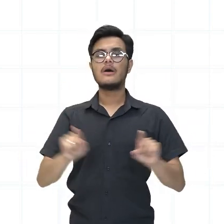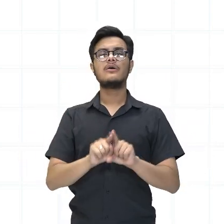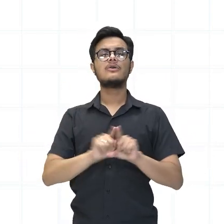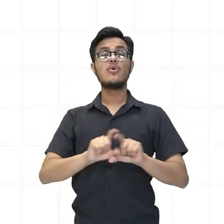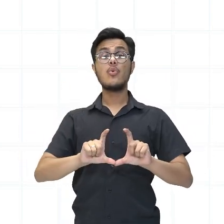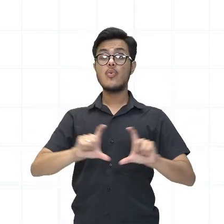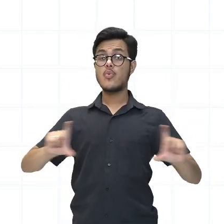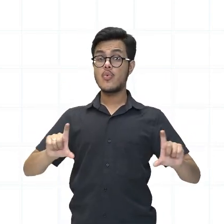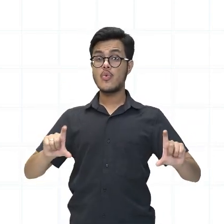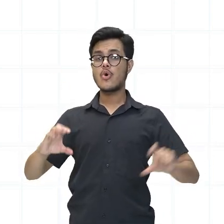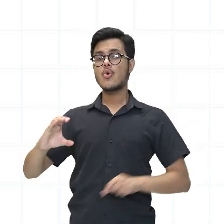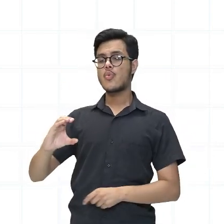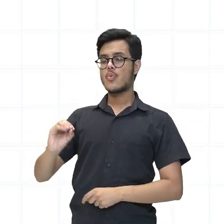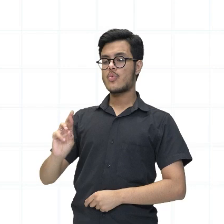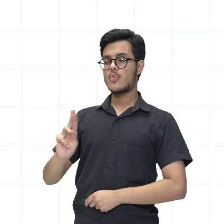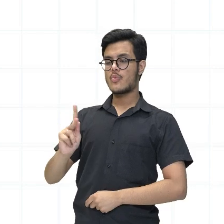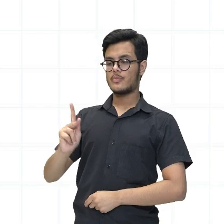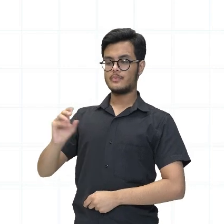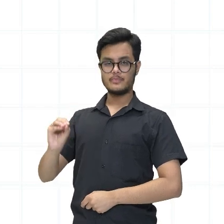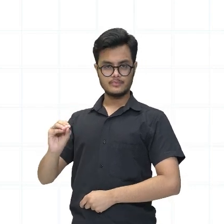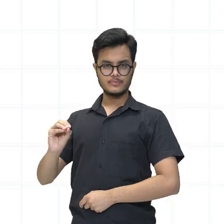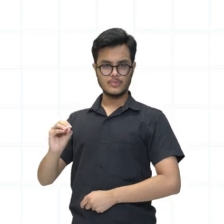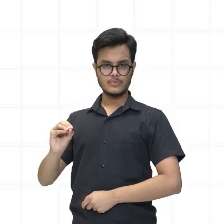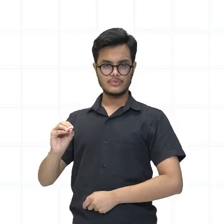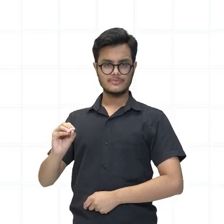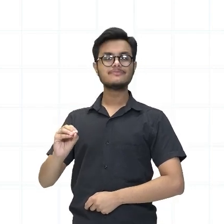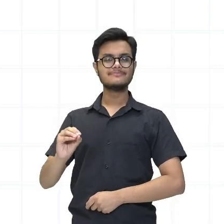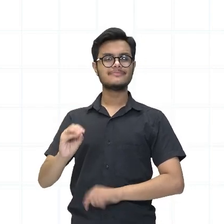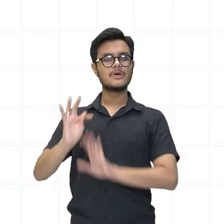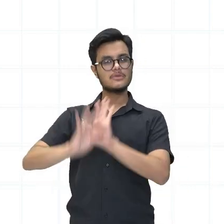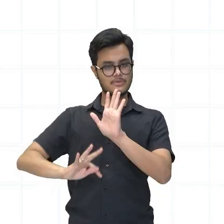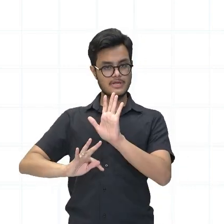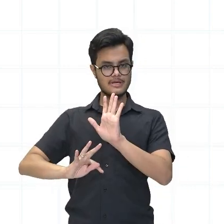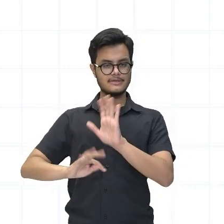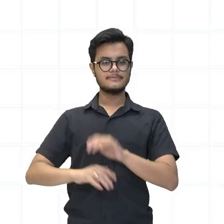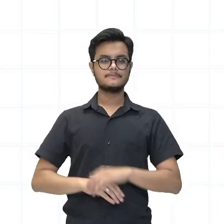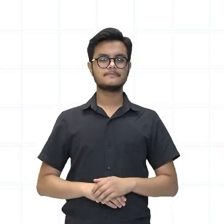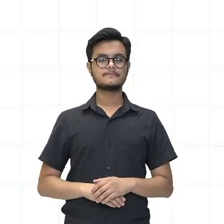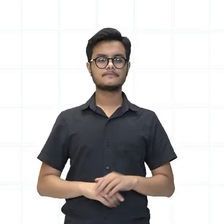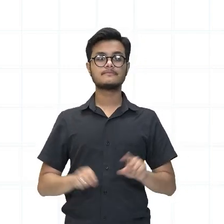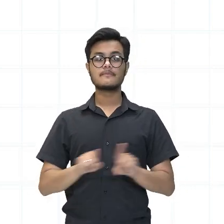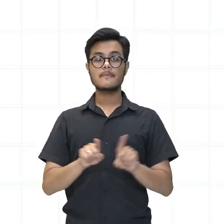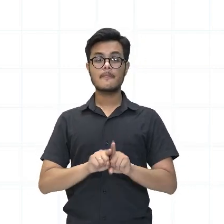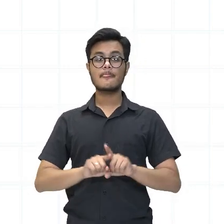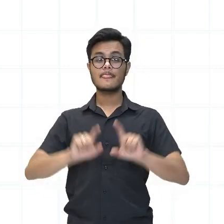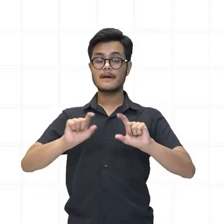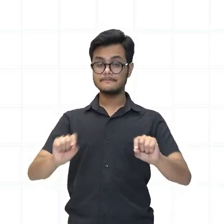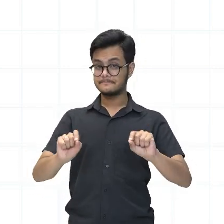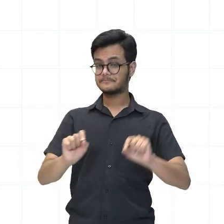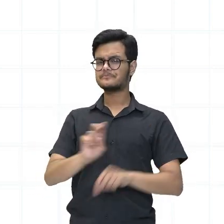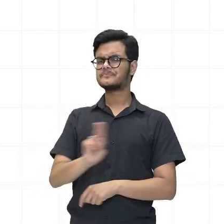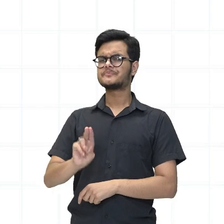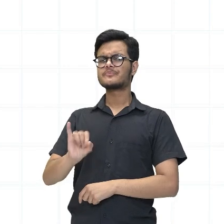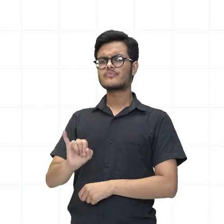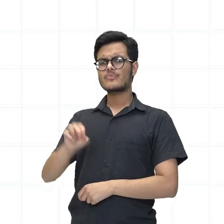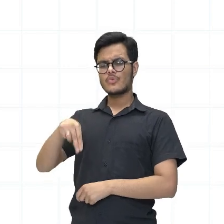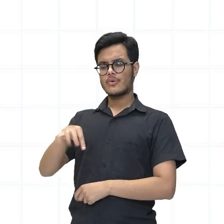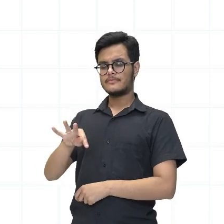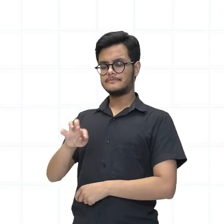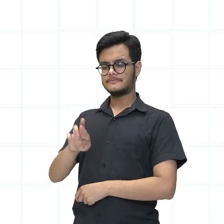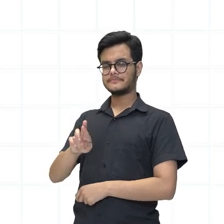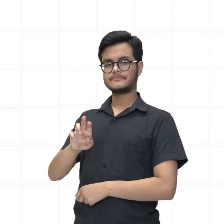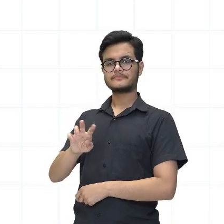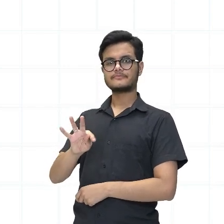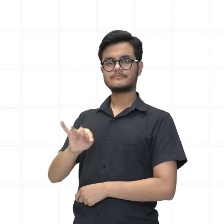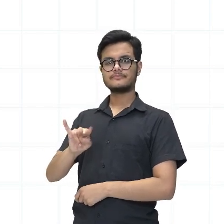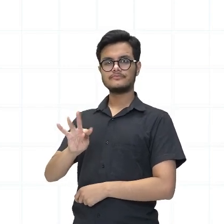e os outros parágrafos também compõem esse corpo do texto, e os intertítulos, que